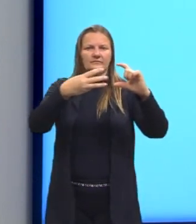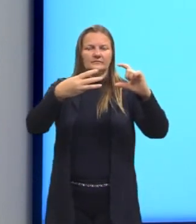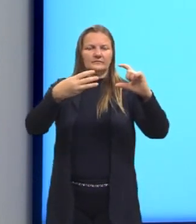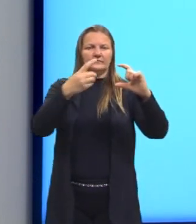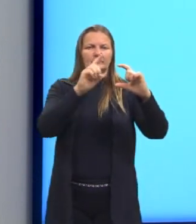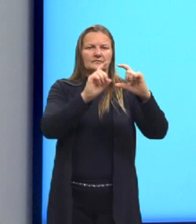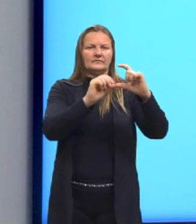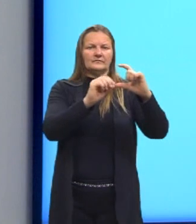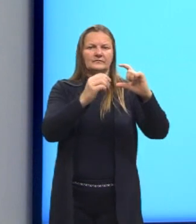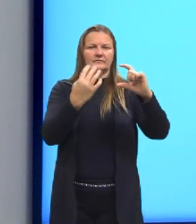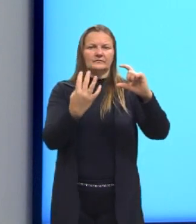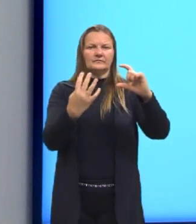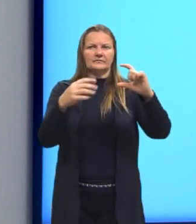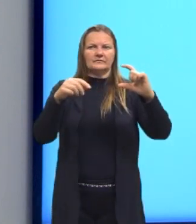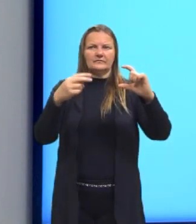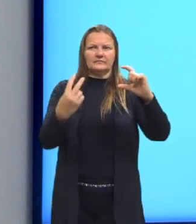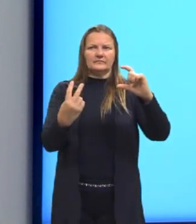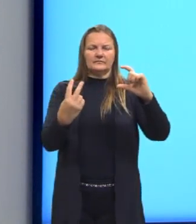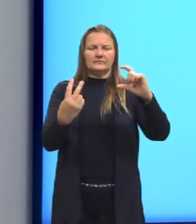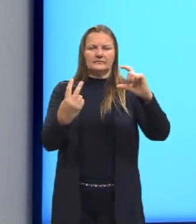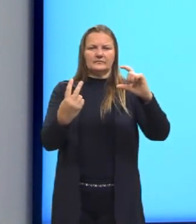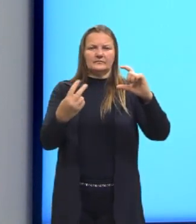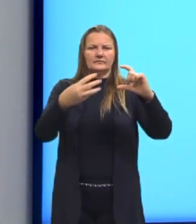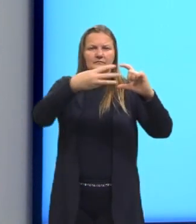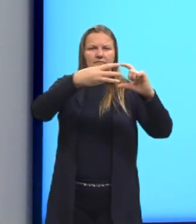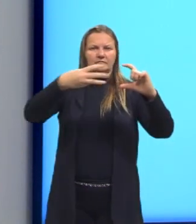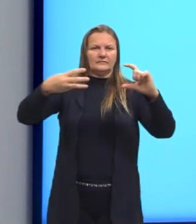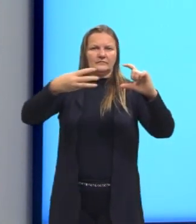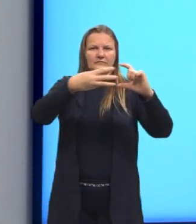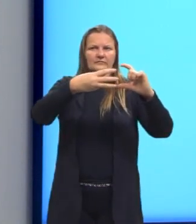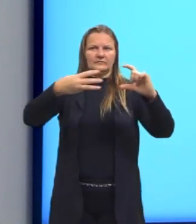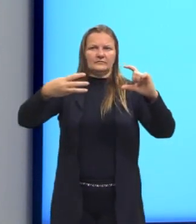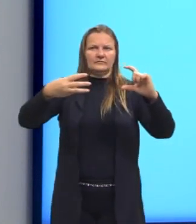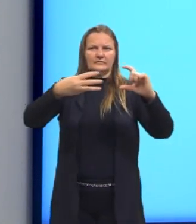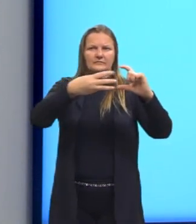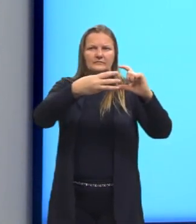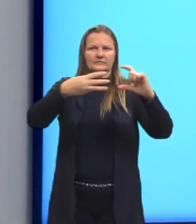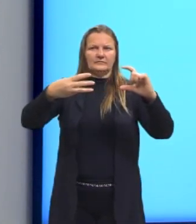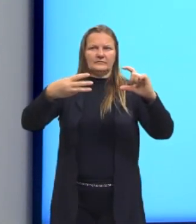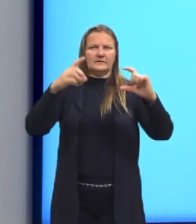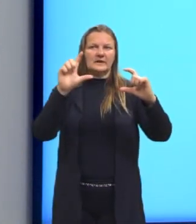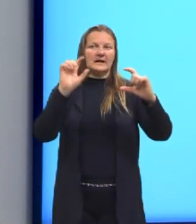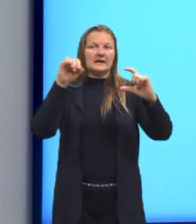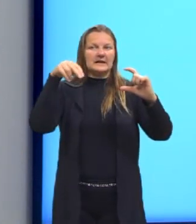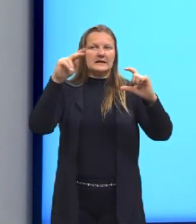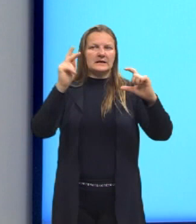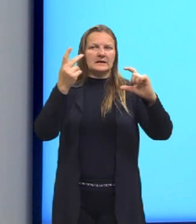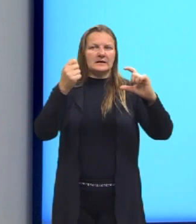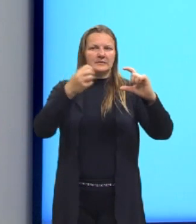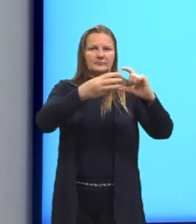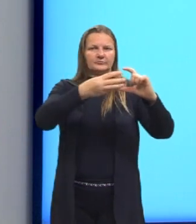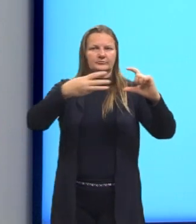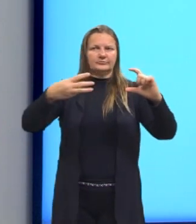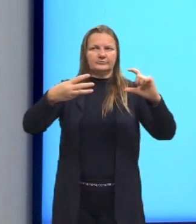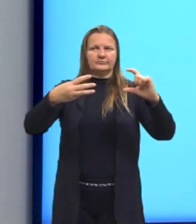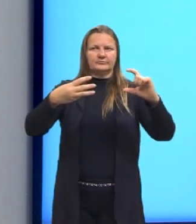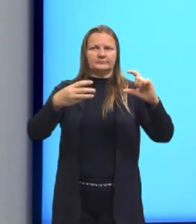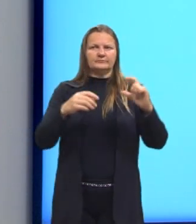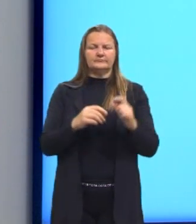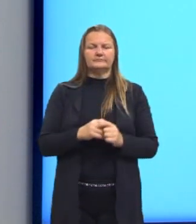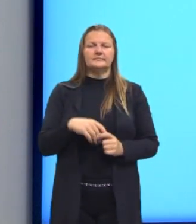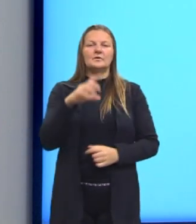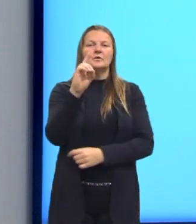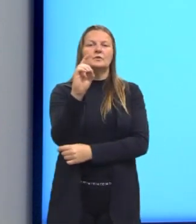o 4 e o 2, tá? Então, todos os elementos listados. Nós queremos o determinante da matriz,